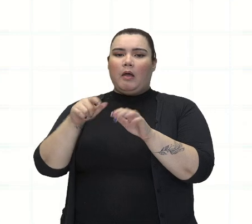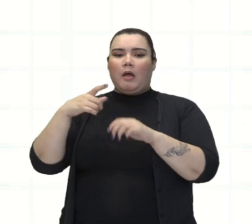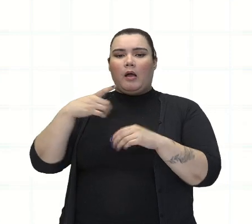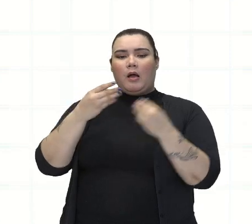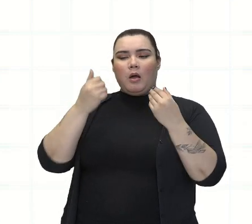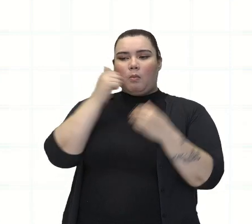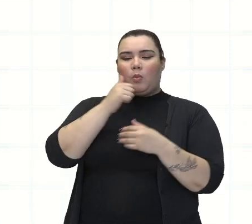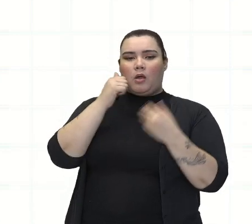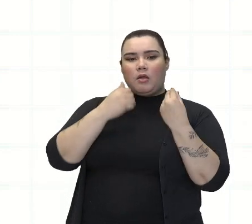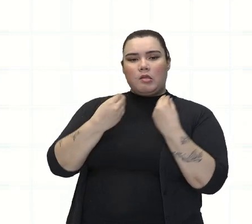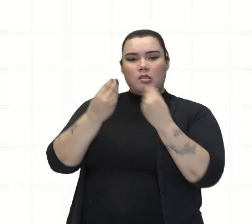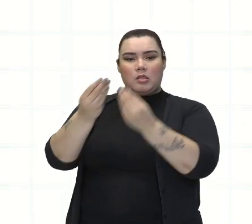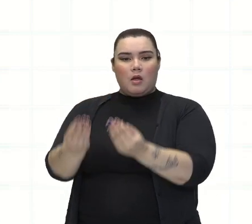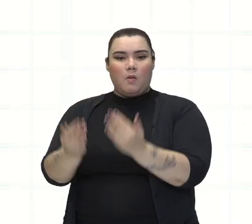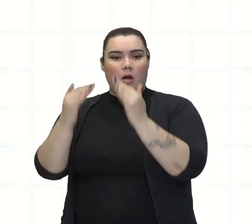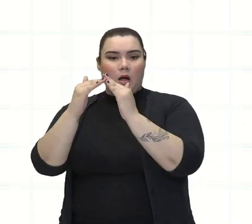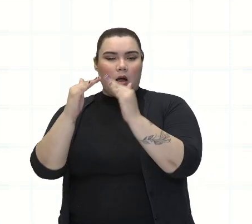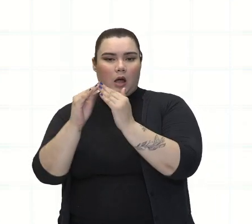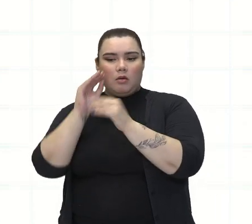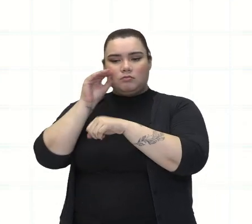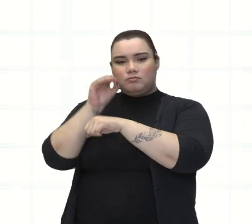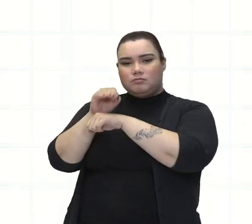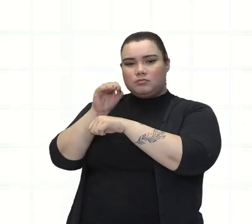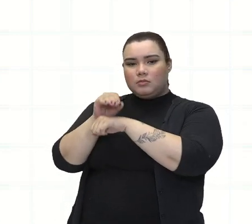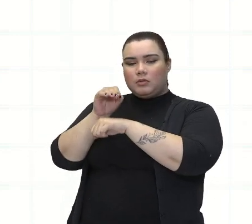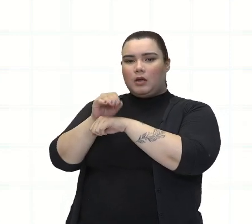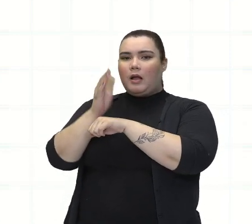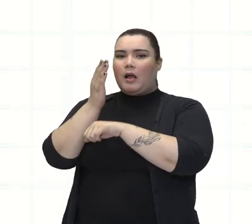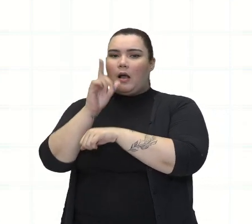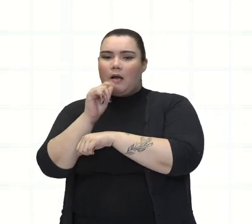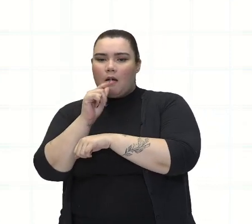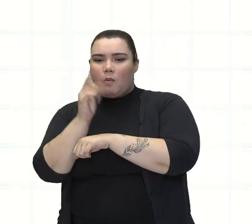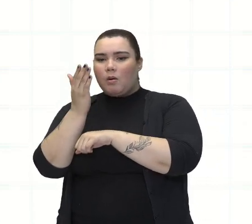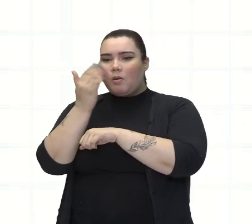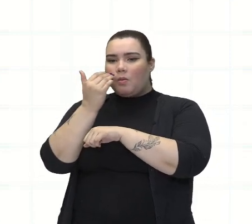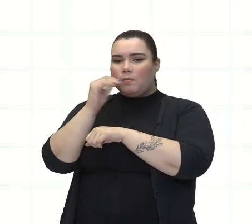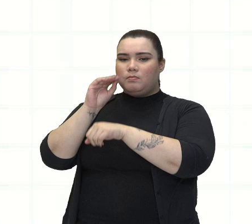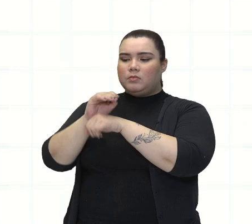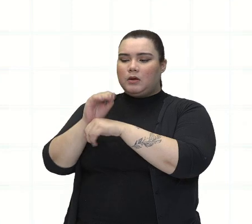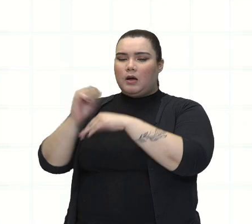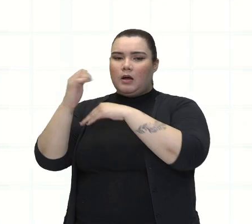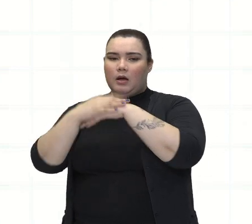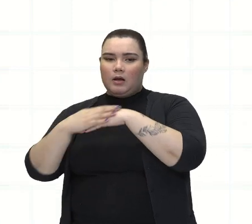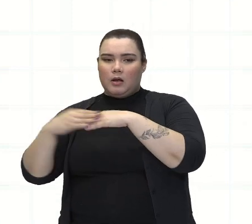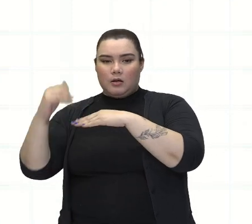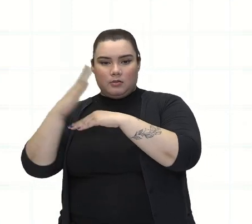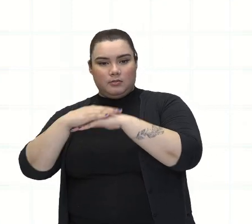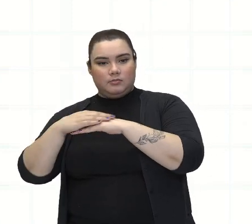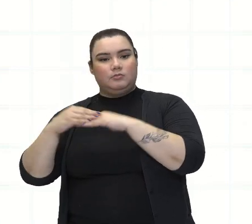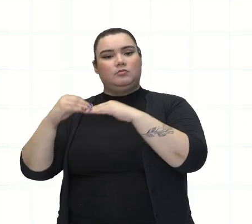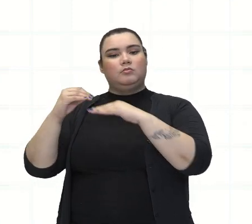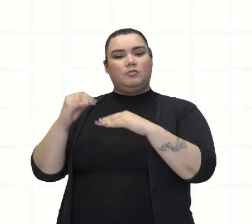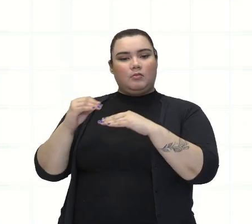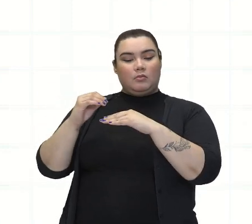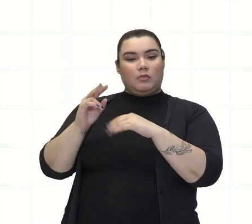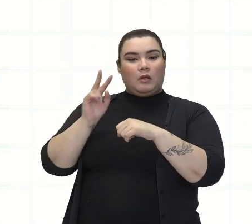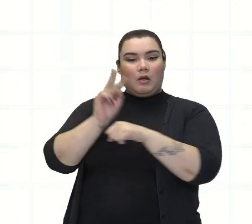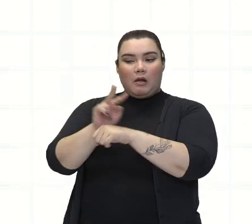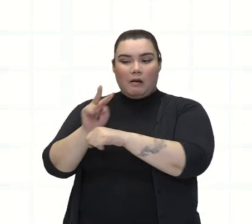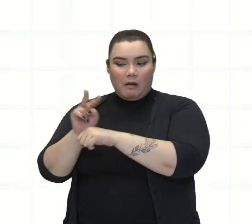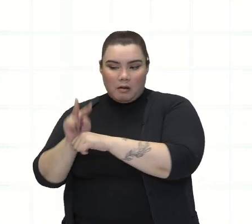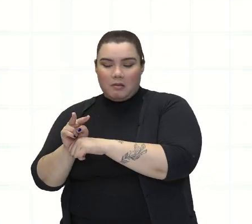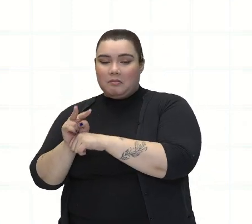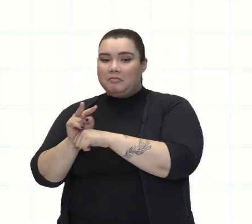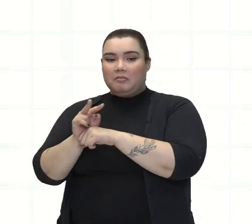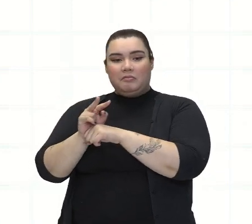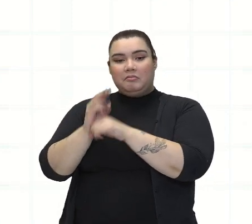deu uma casa, água, comida e carinhos. Foram cuidados em